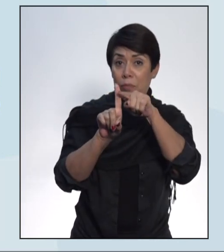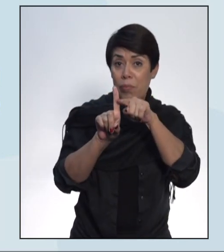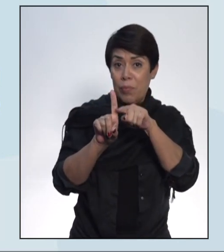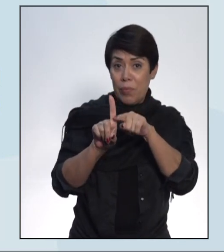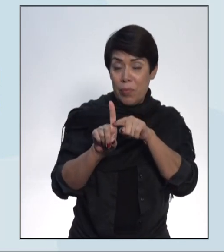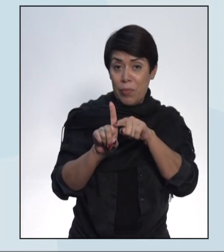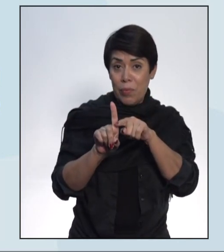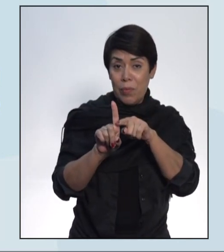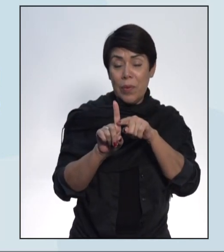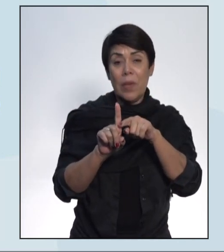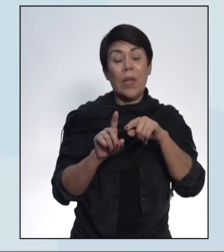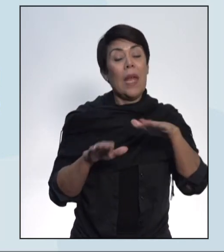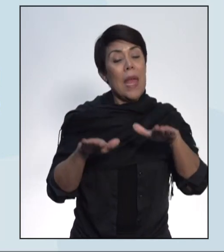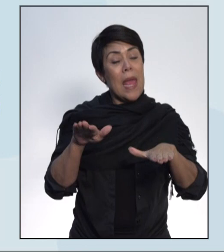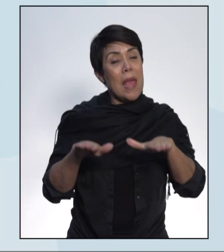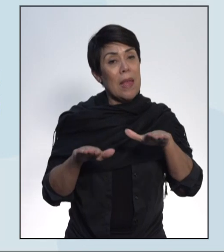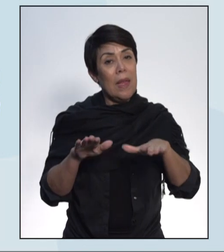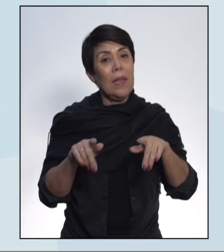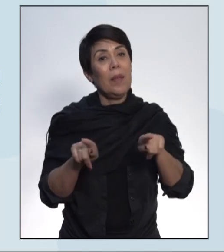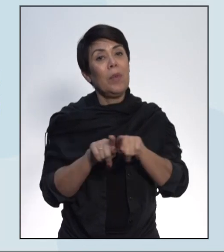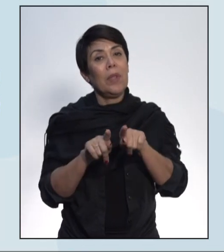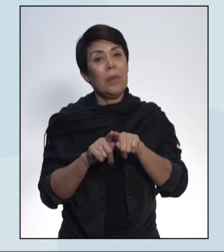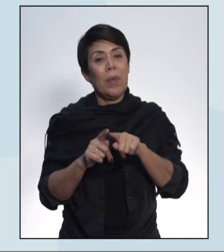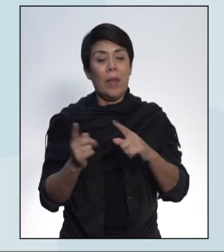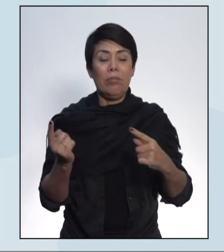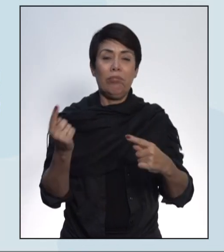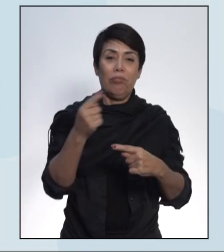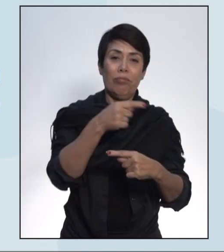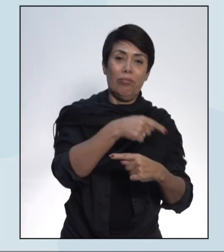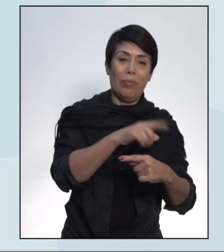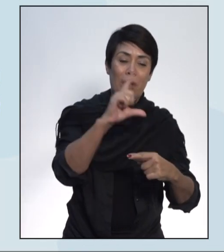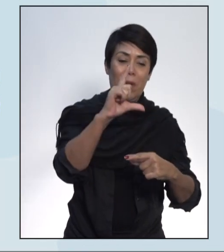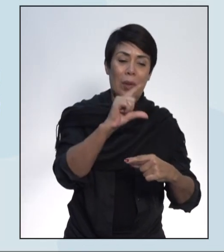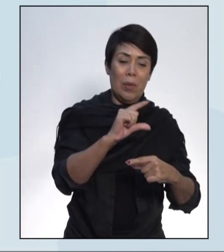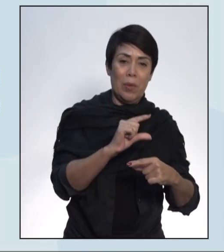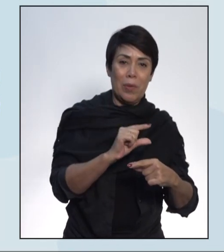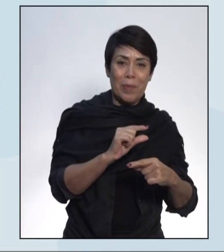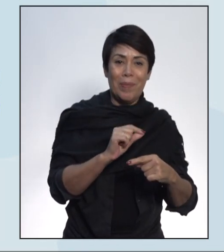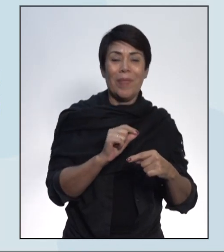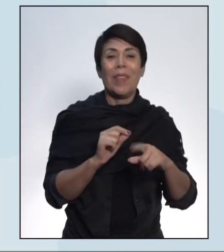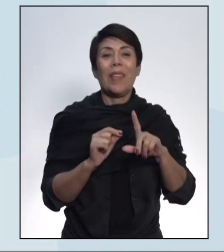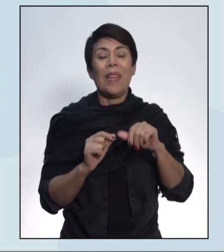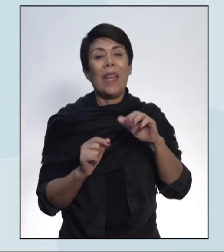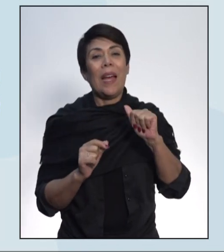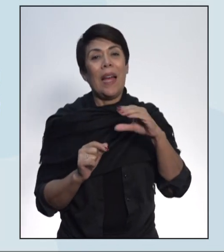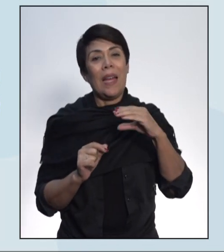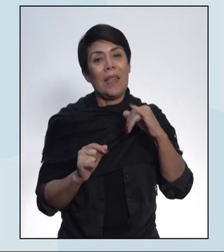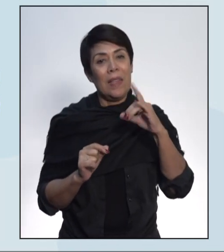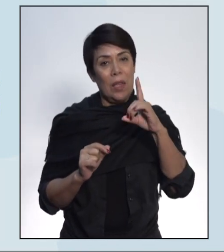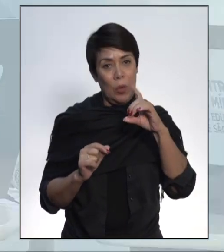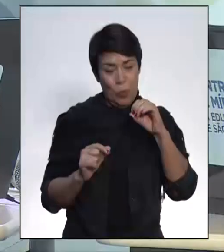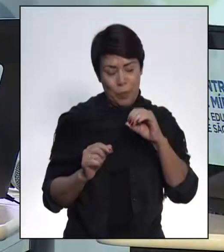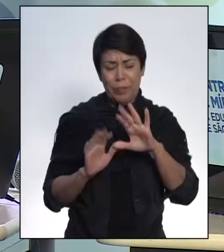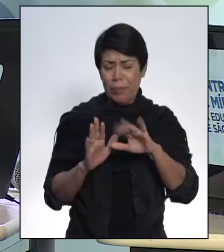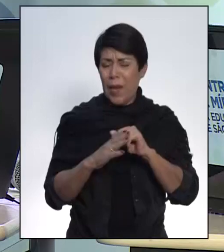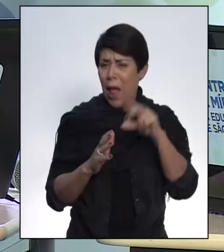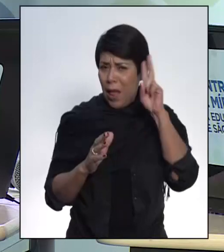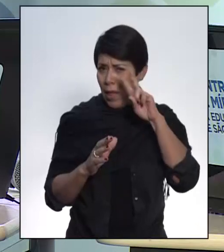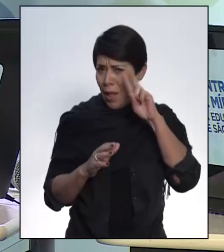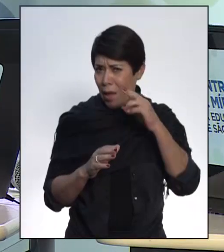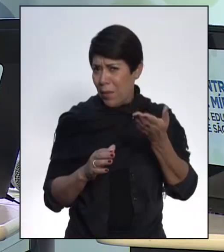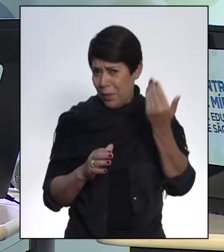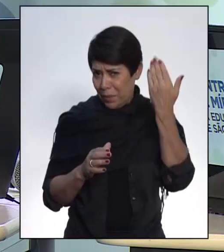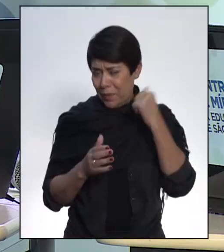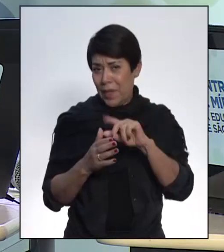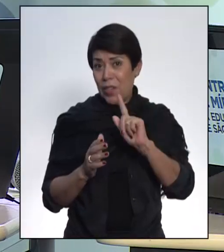meu deslocamento de equilíbrio vai no sentido contrário, que é a formação do ácido. Lembra na aula passada que a gente colocou